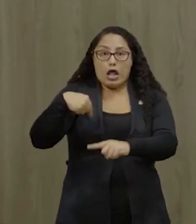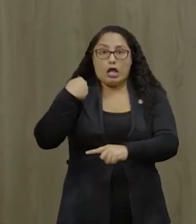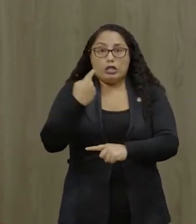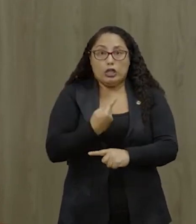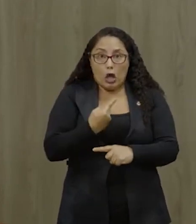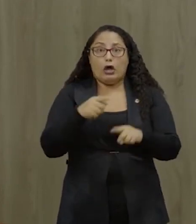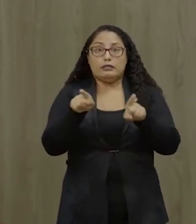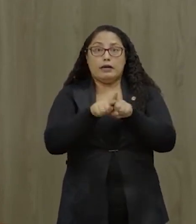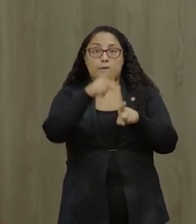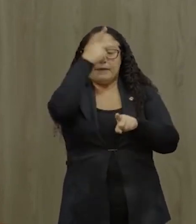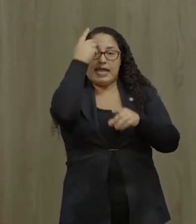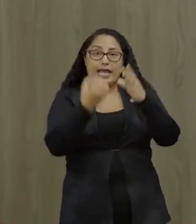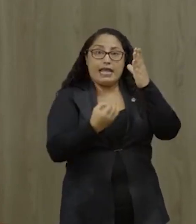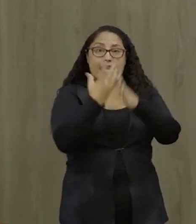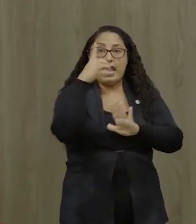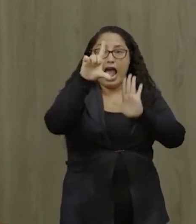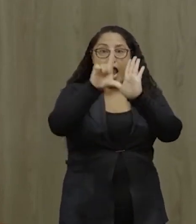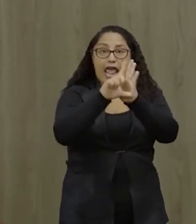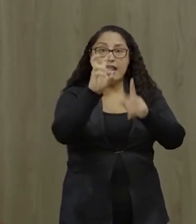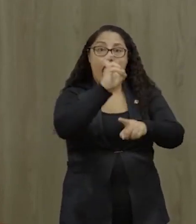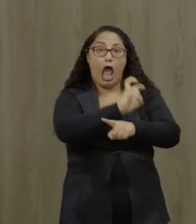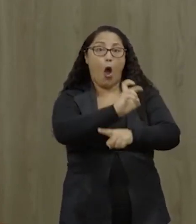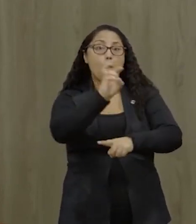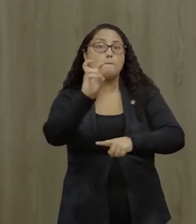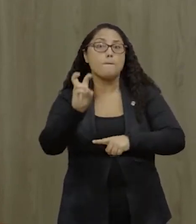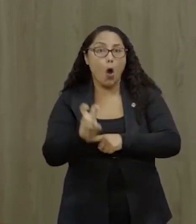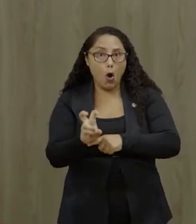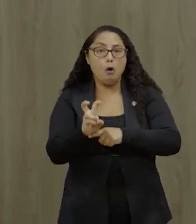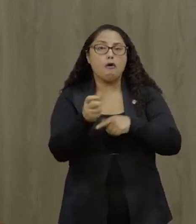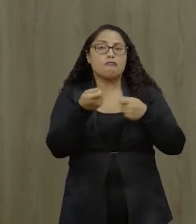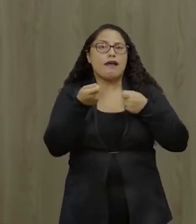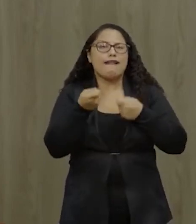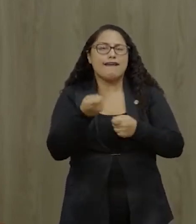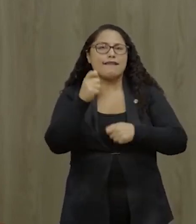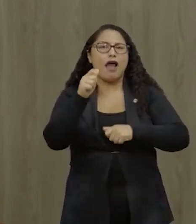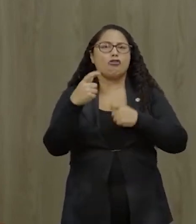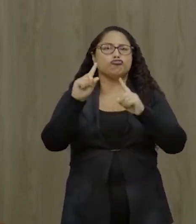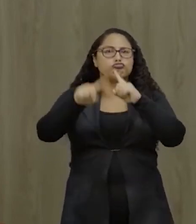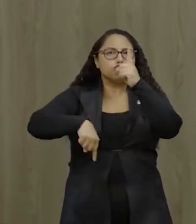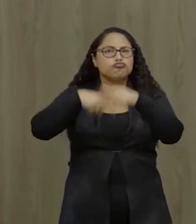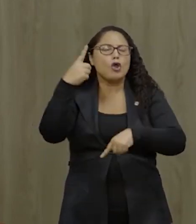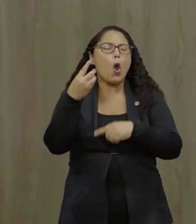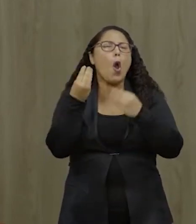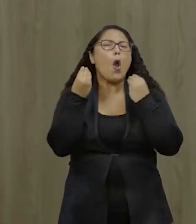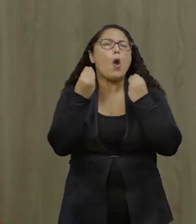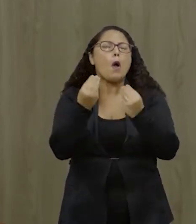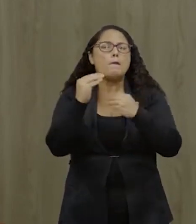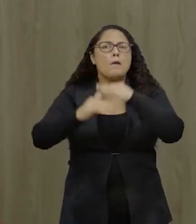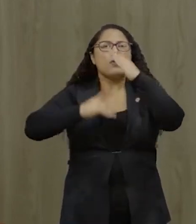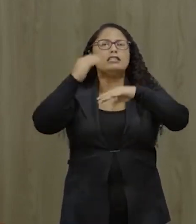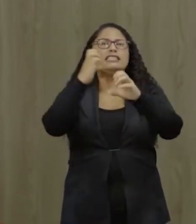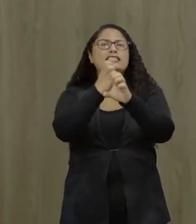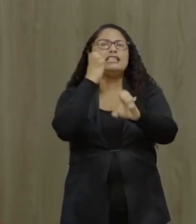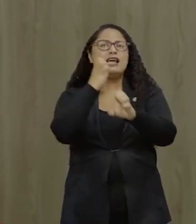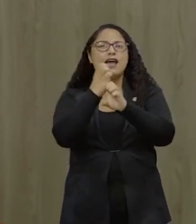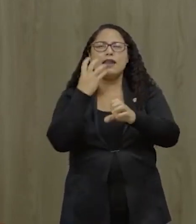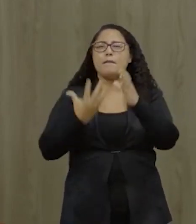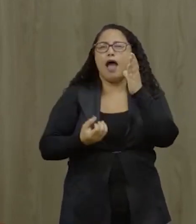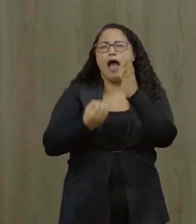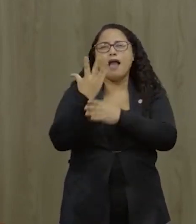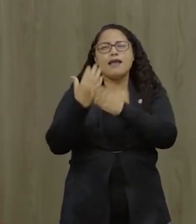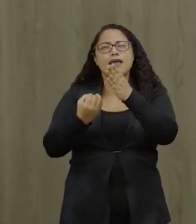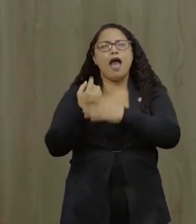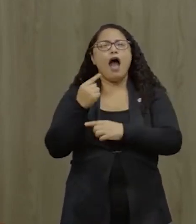O Asimov escreve as 3 leis da robótica e tal, para tentar superar isso. Como que é o processo de engenharia para